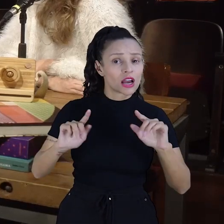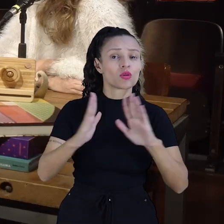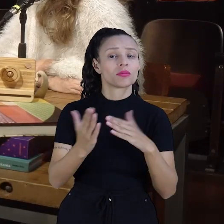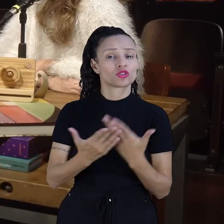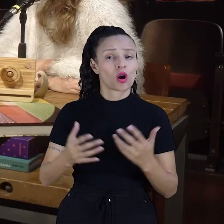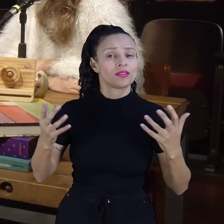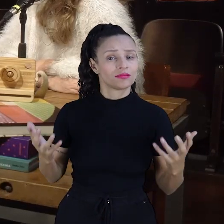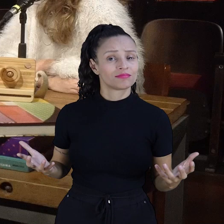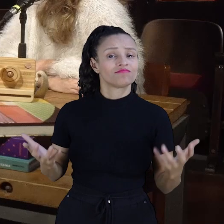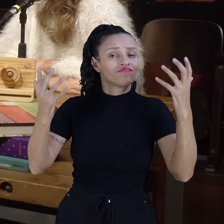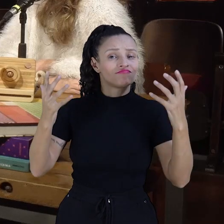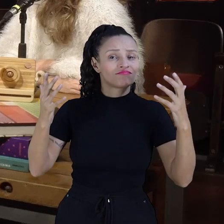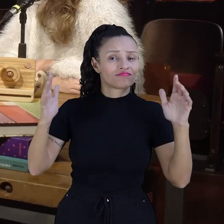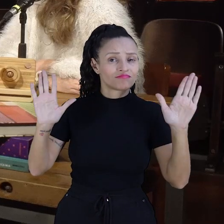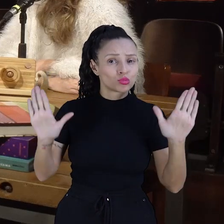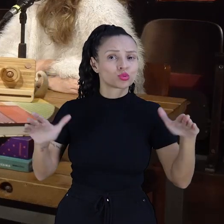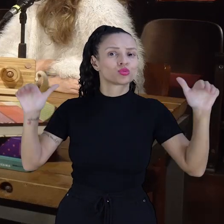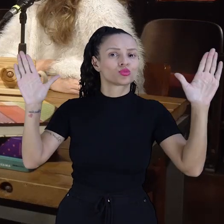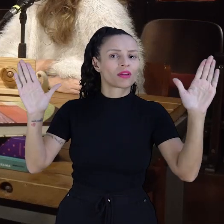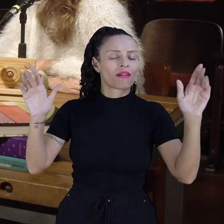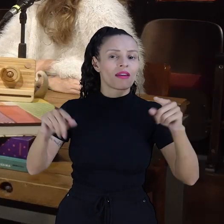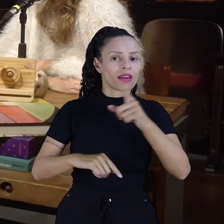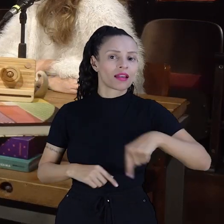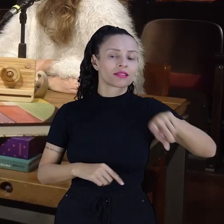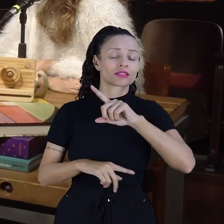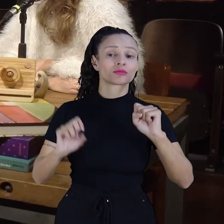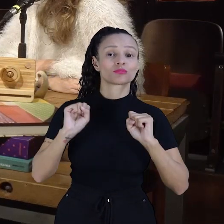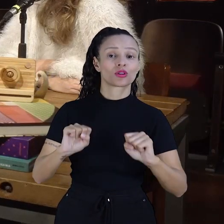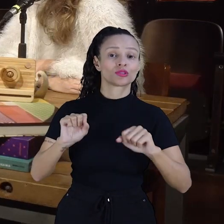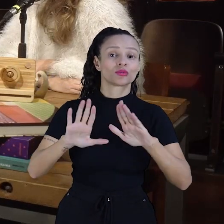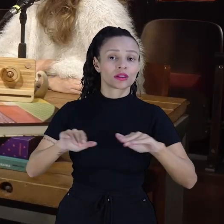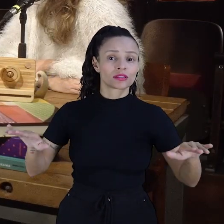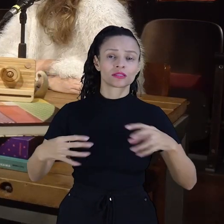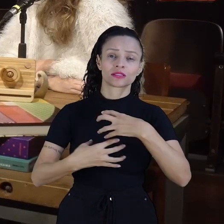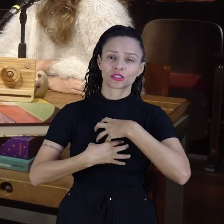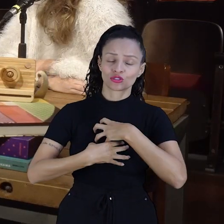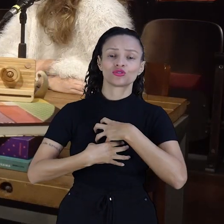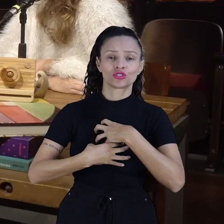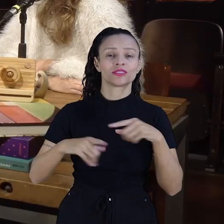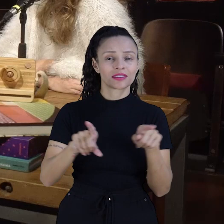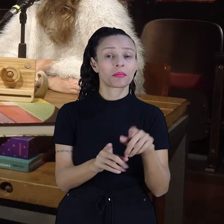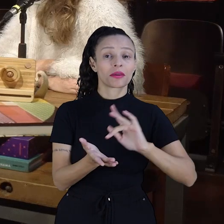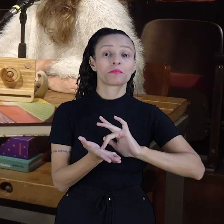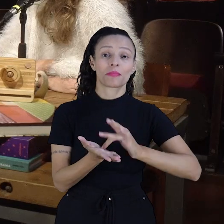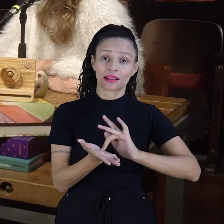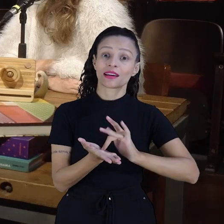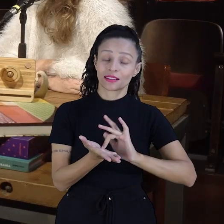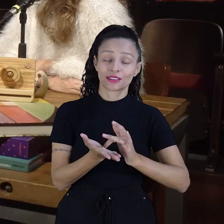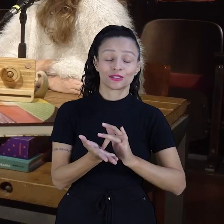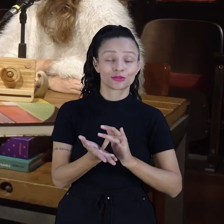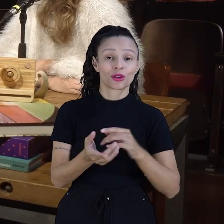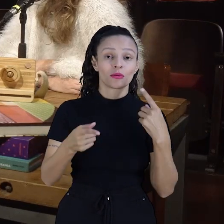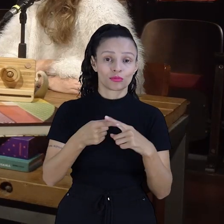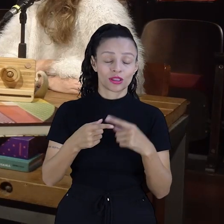uma escola que seja asa, né? Que elas possam se sentirem também bailarinos desse